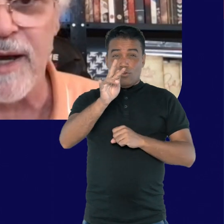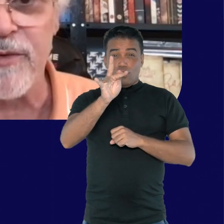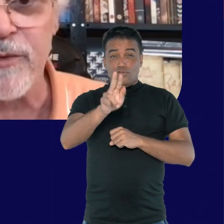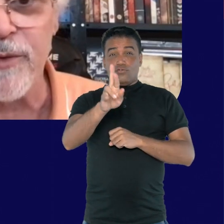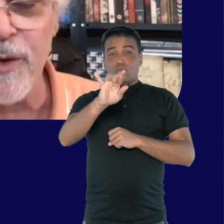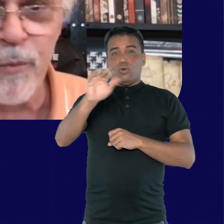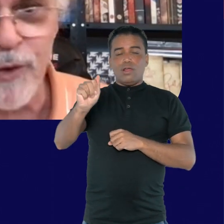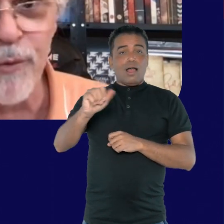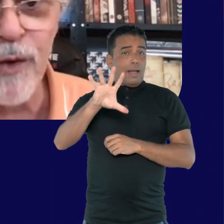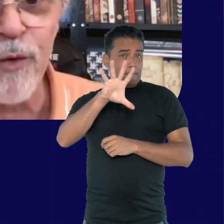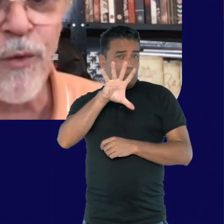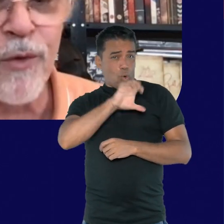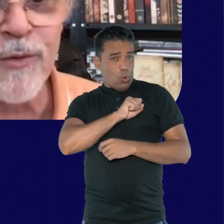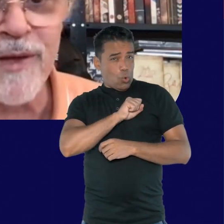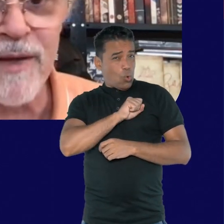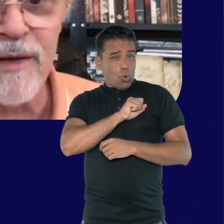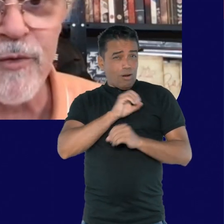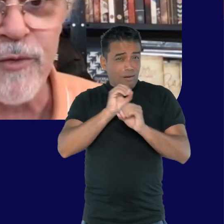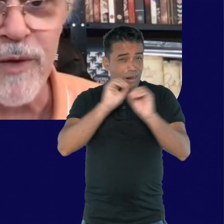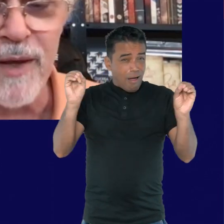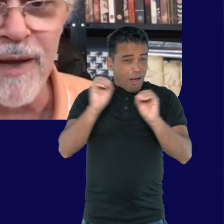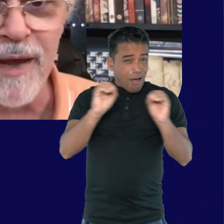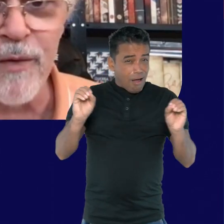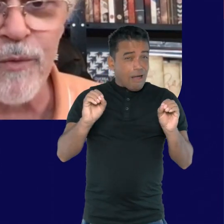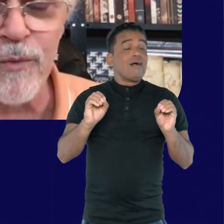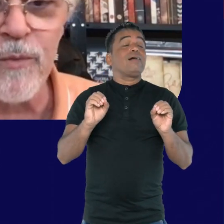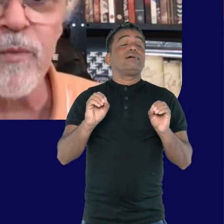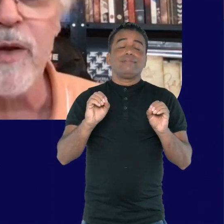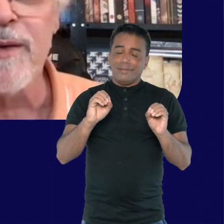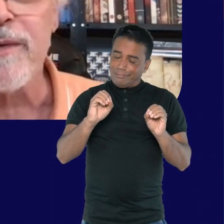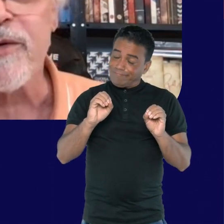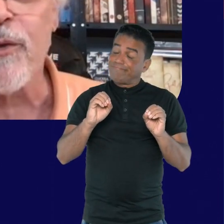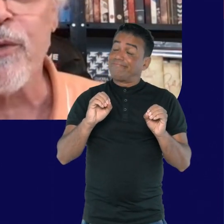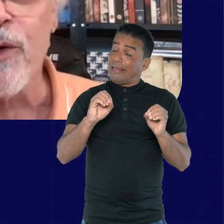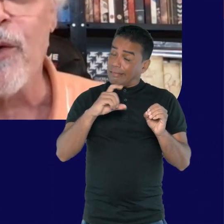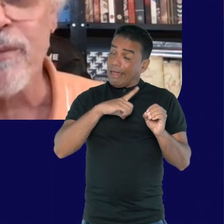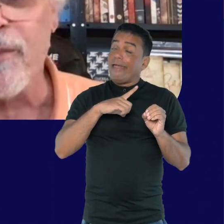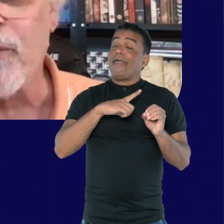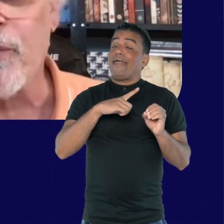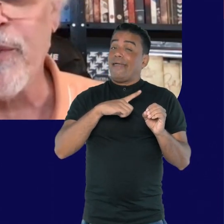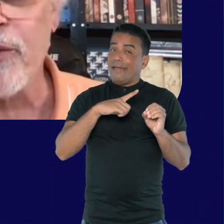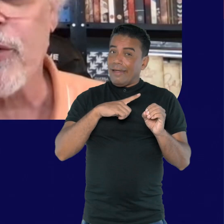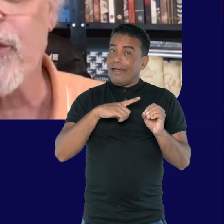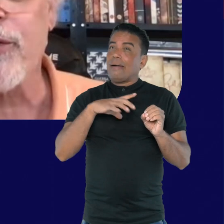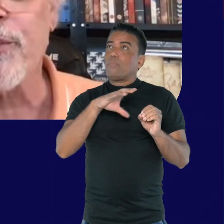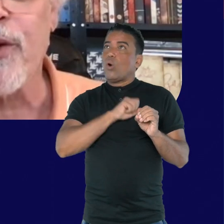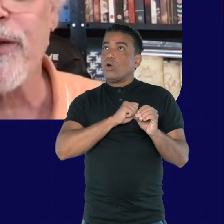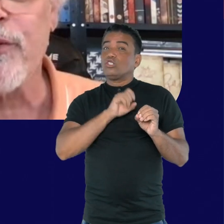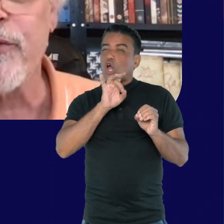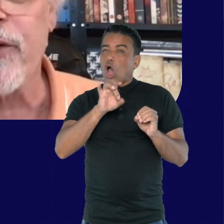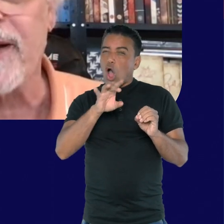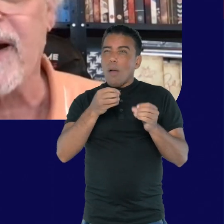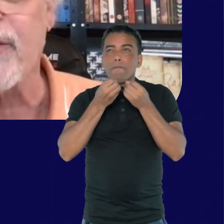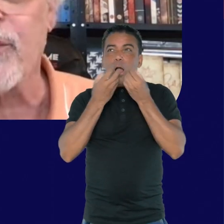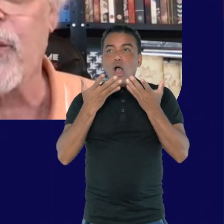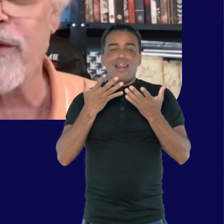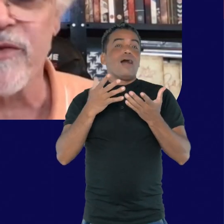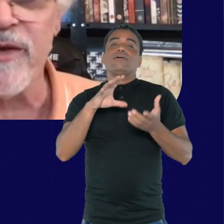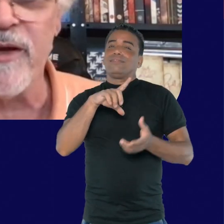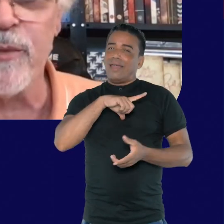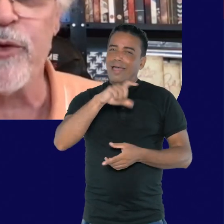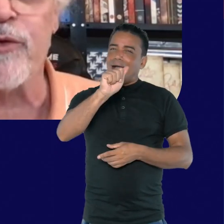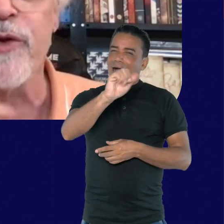gota de ácido. Porque o microconto tem isso, são um microconto pode funcionar